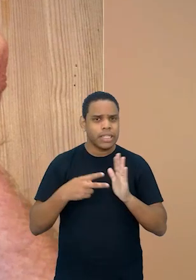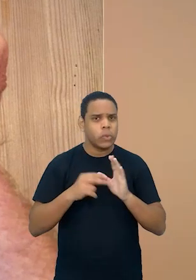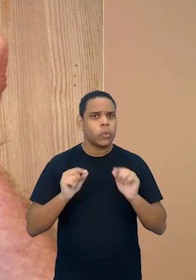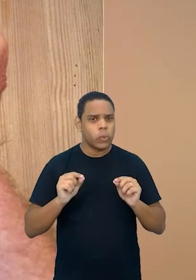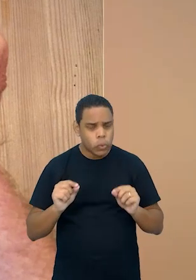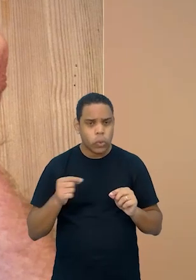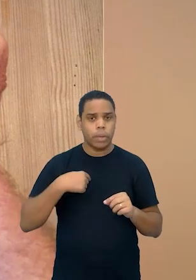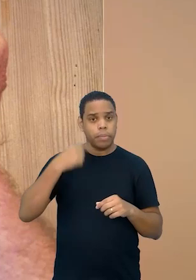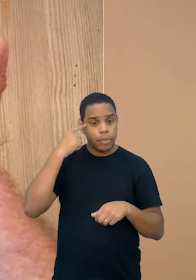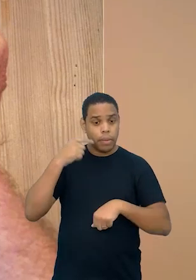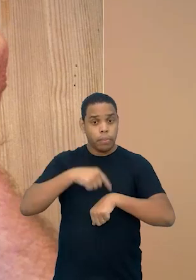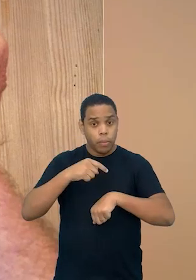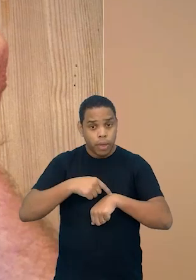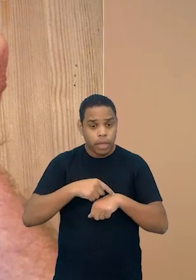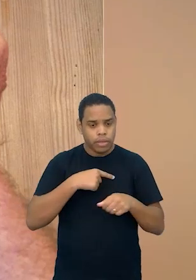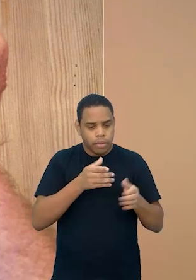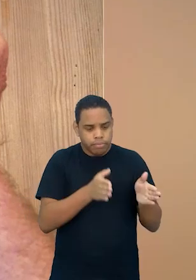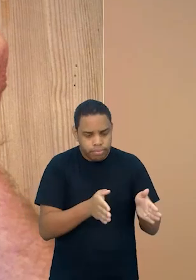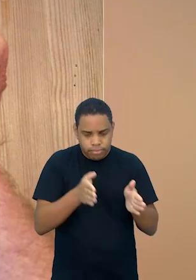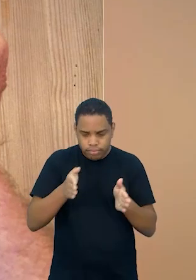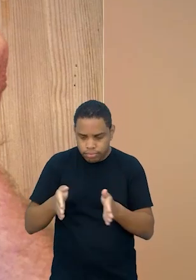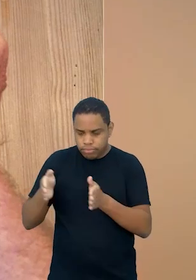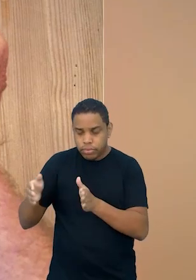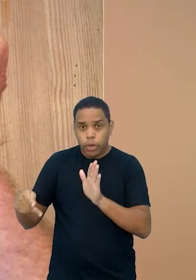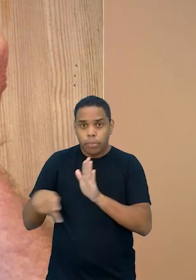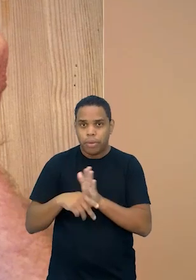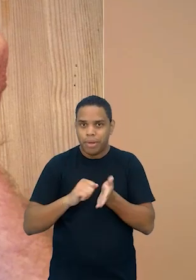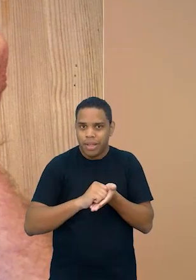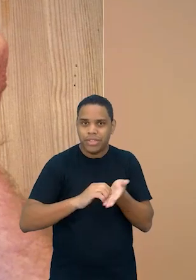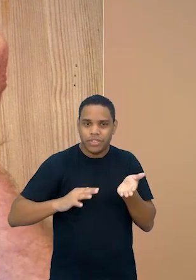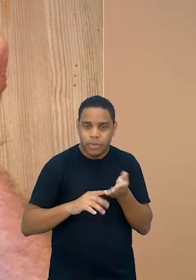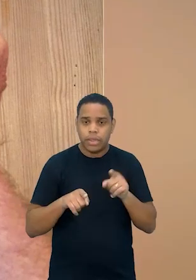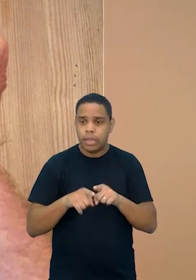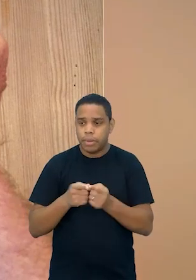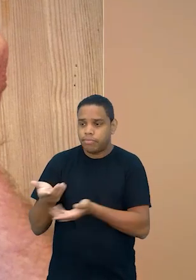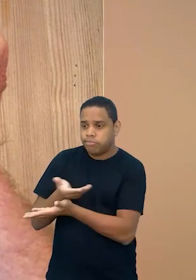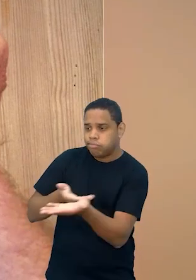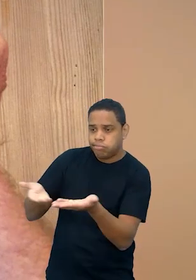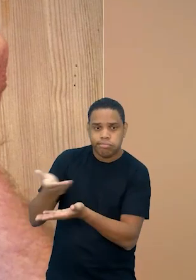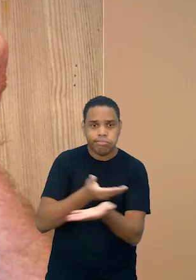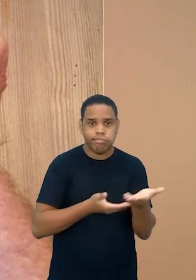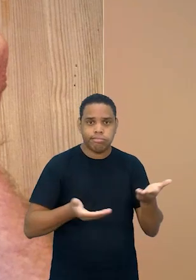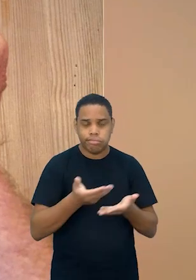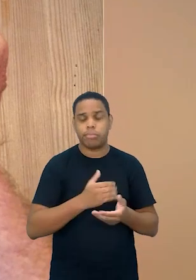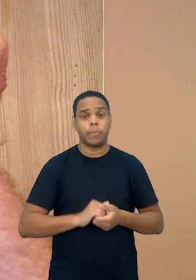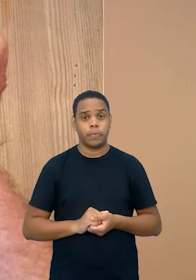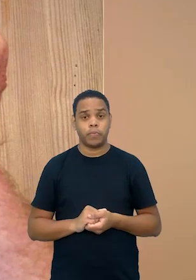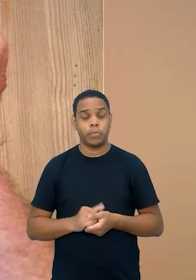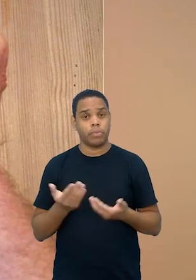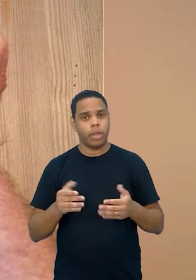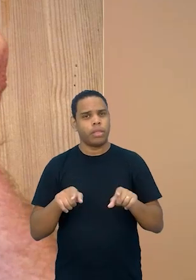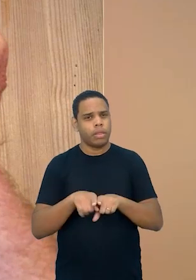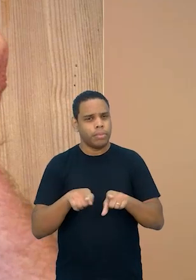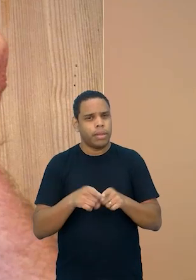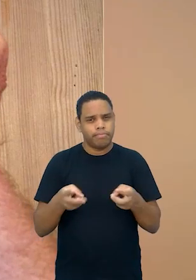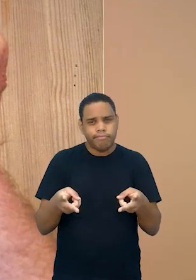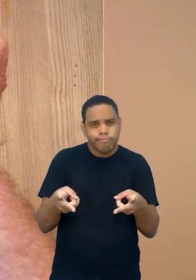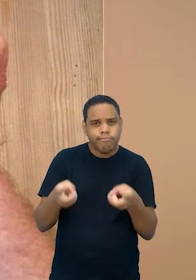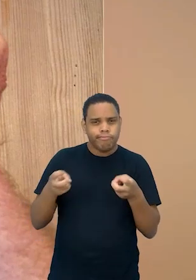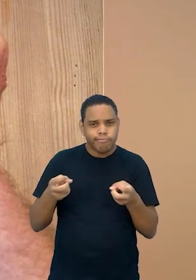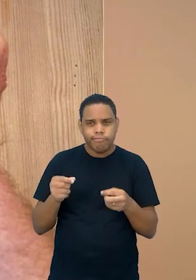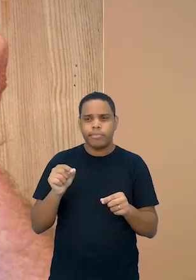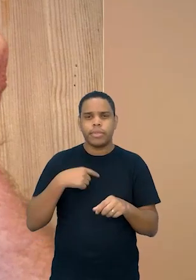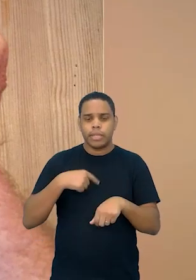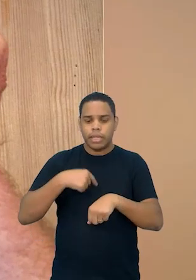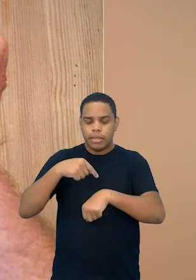considerar todos os momentos em que estamos desenvolvendo as atividades e as relações que se estabelecem entre elas, percebendo o quanto